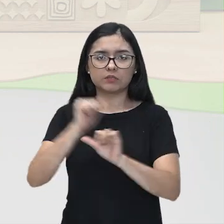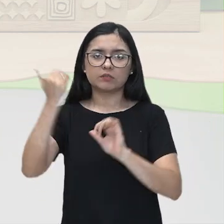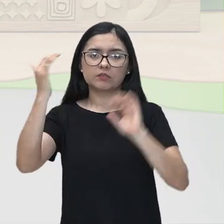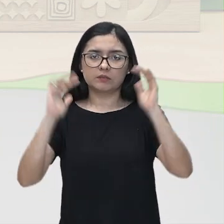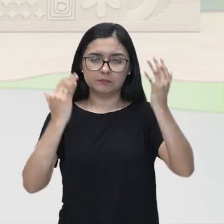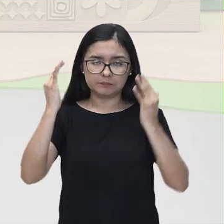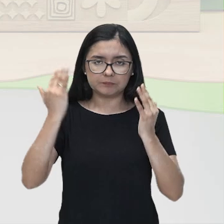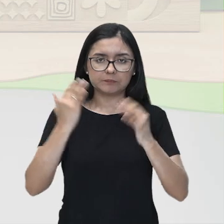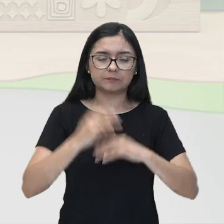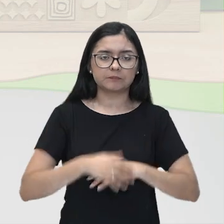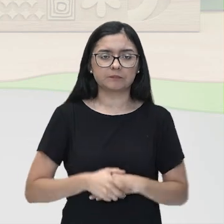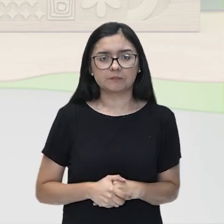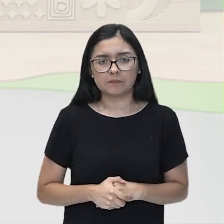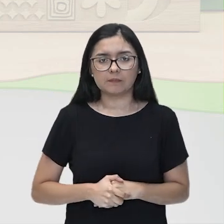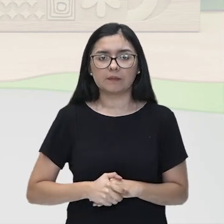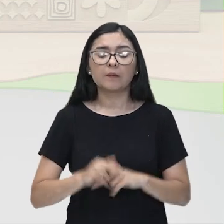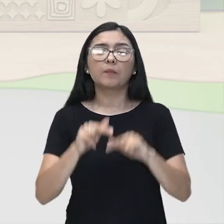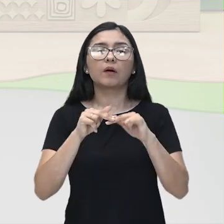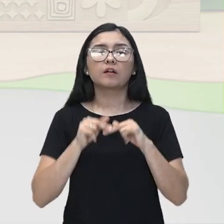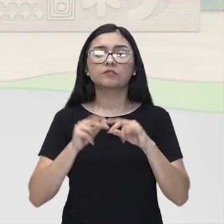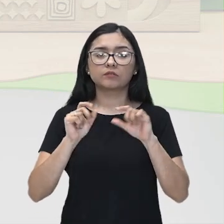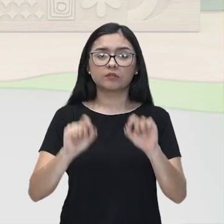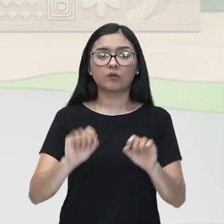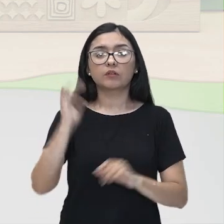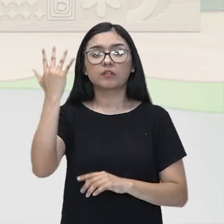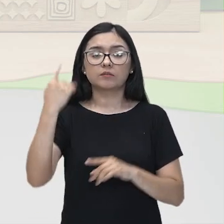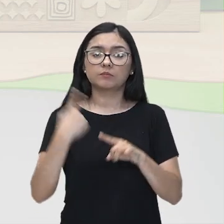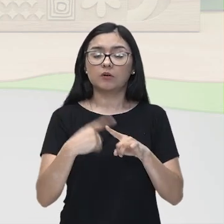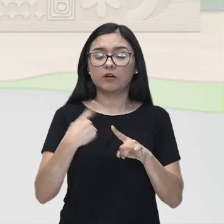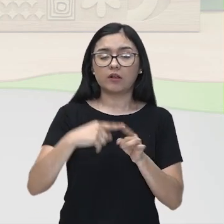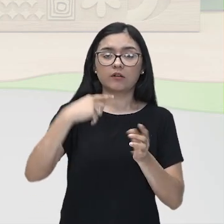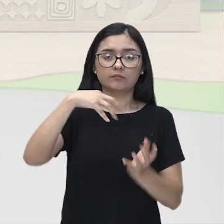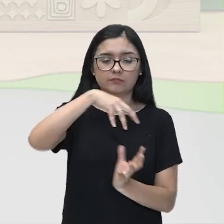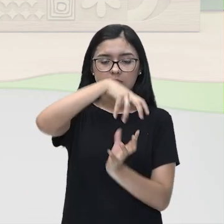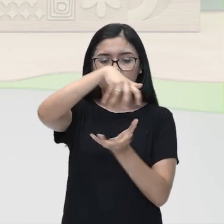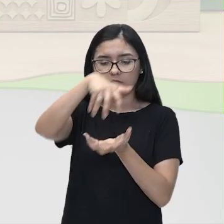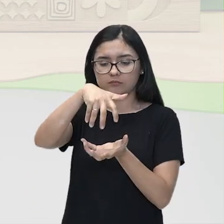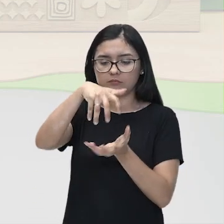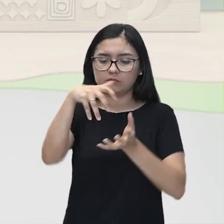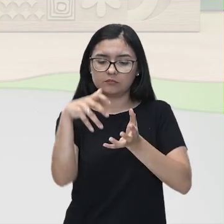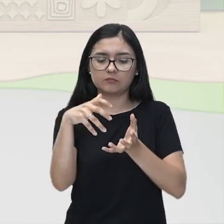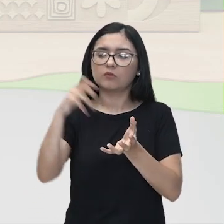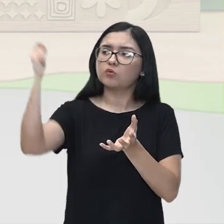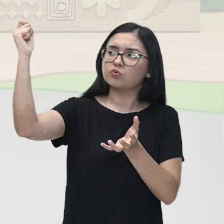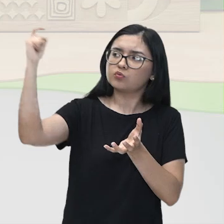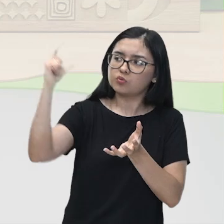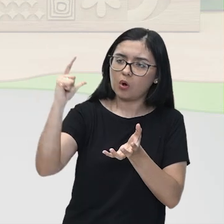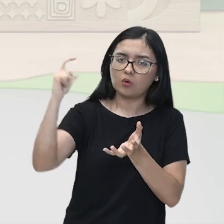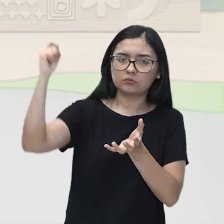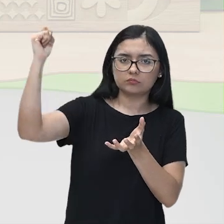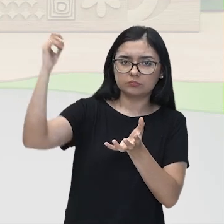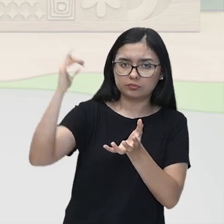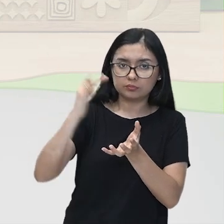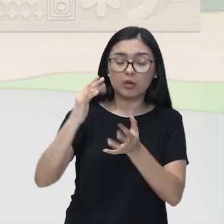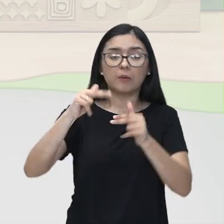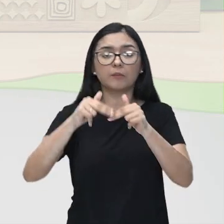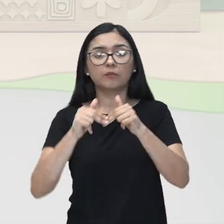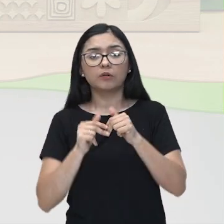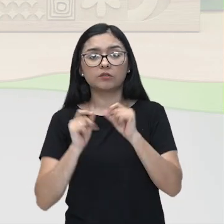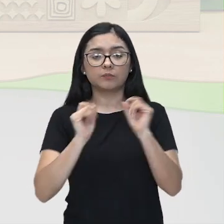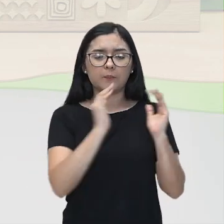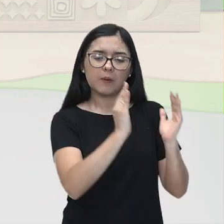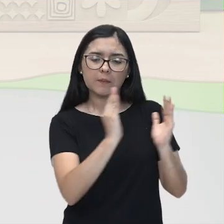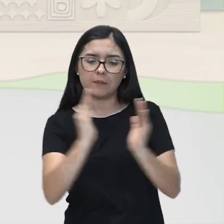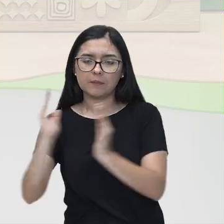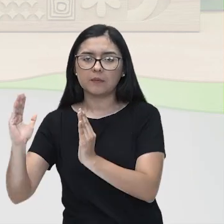em decorrência da inclinação da Terra em relação ao Sol. Por isso, as estações não